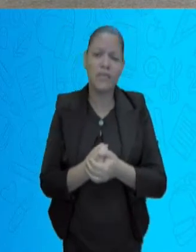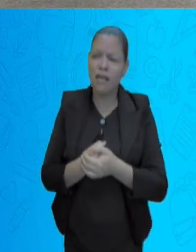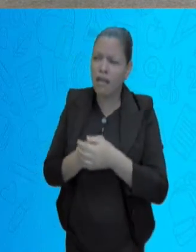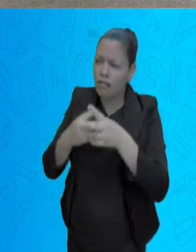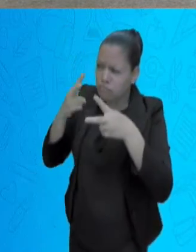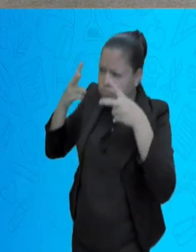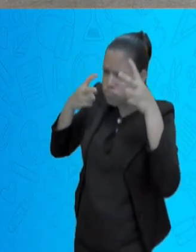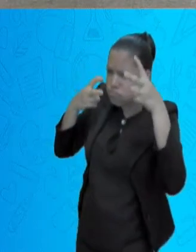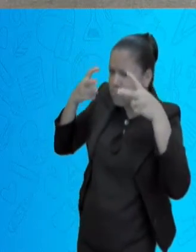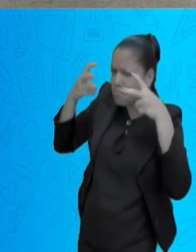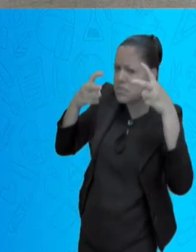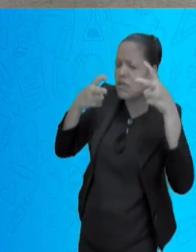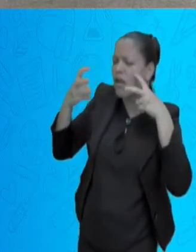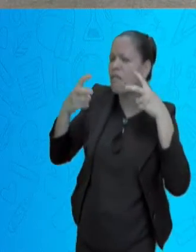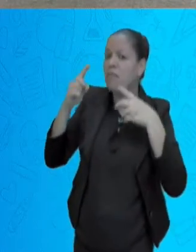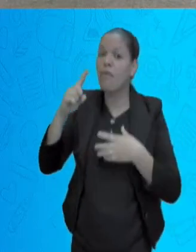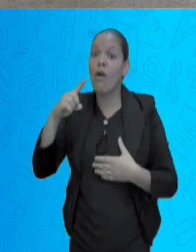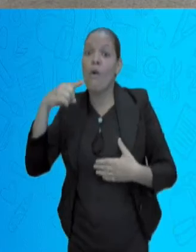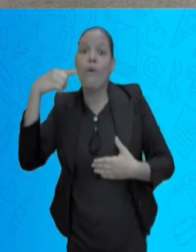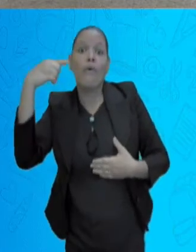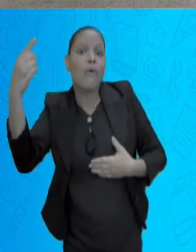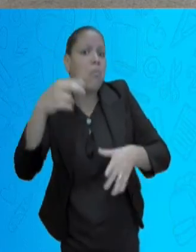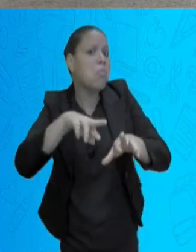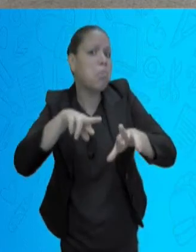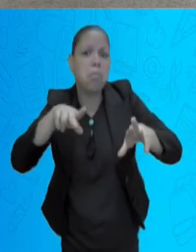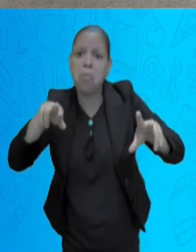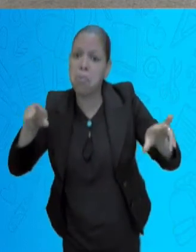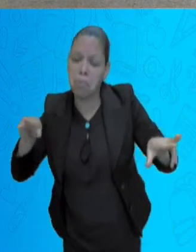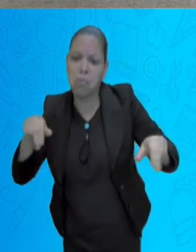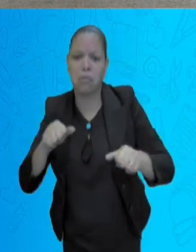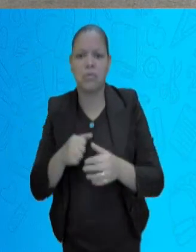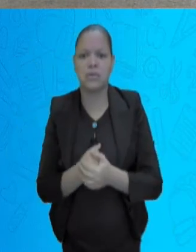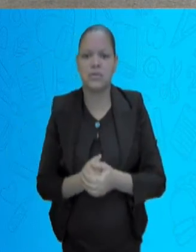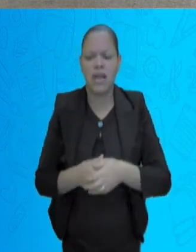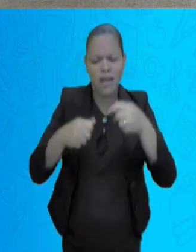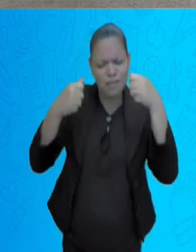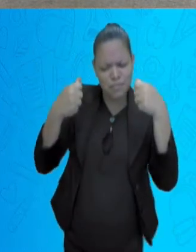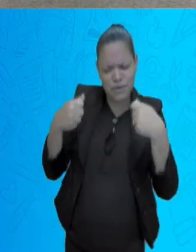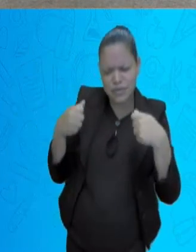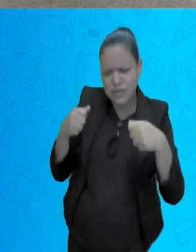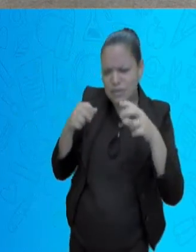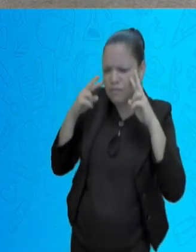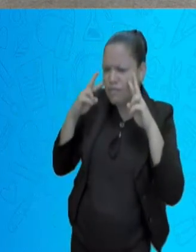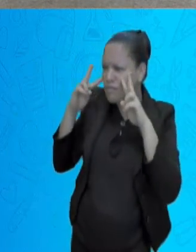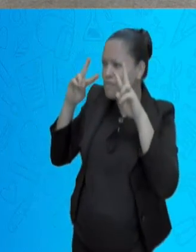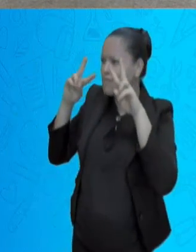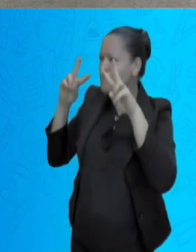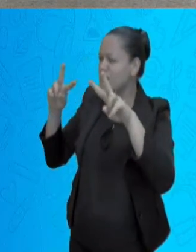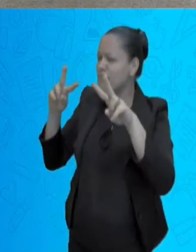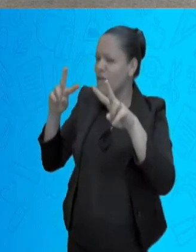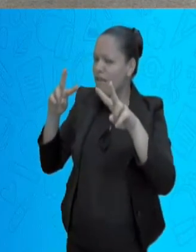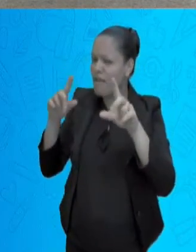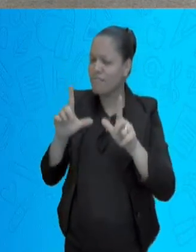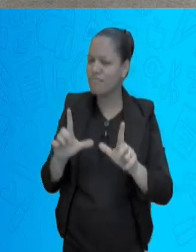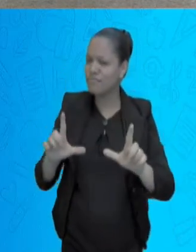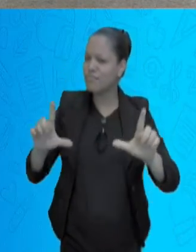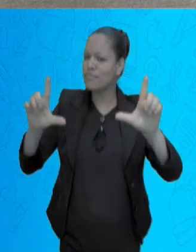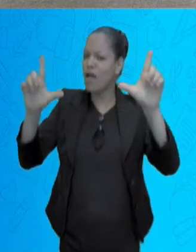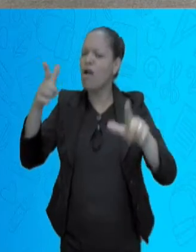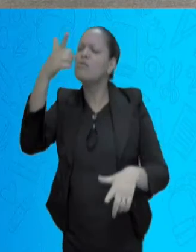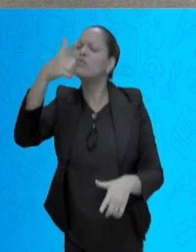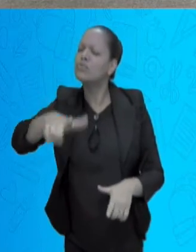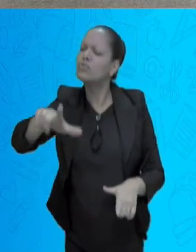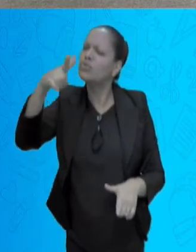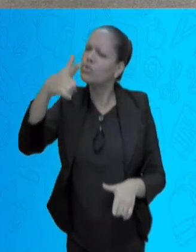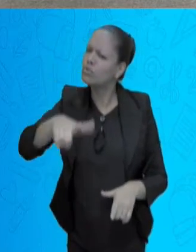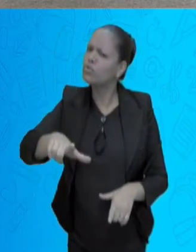observar outros detalhes. Então, é necessário assistir aquela reportagem mais de uma vez para